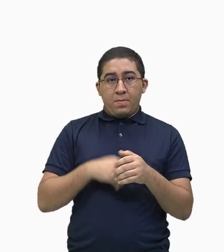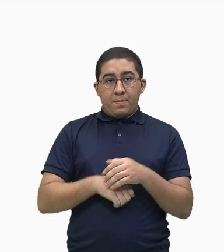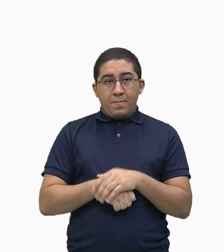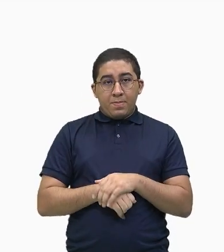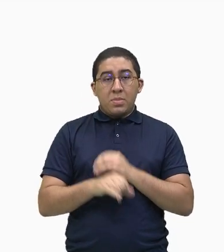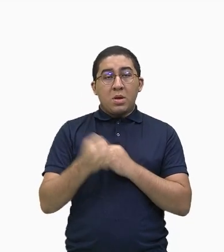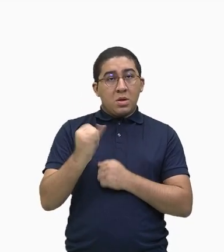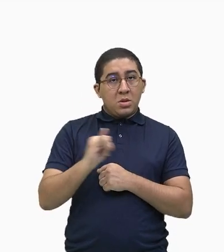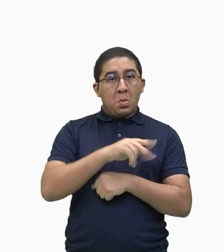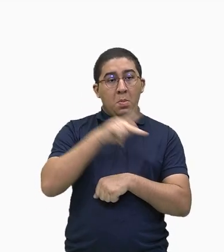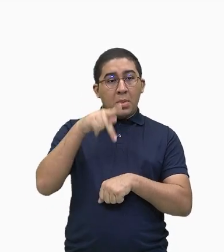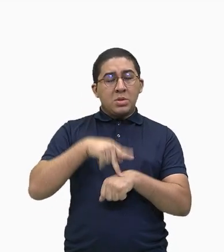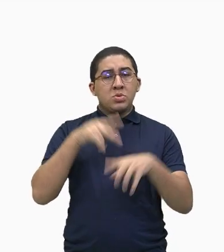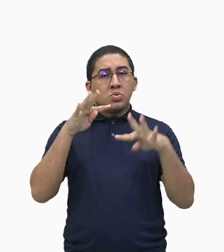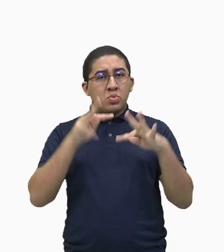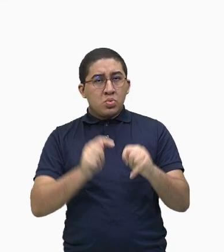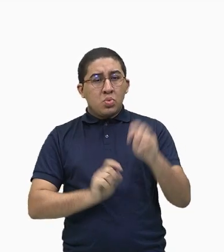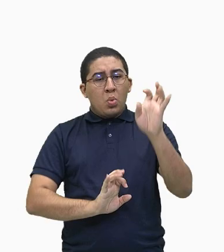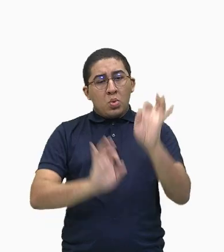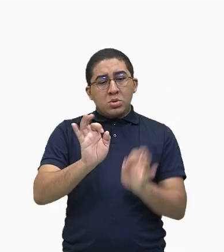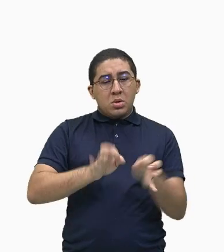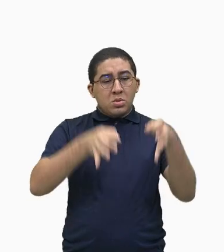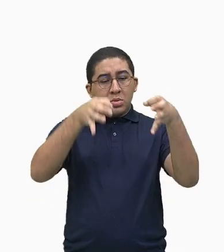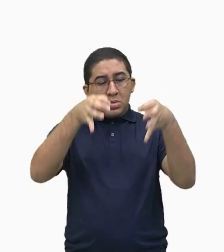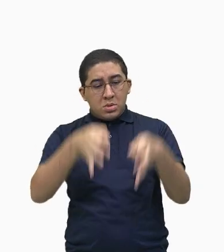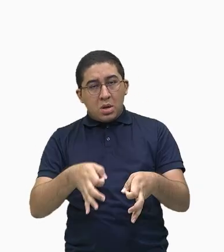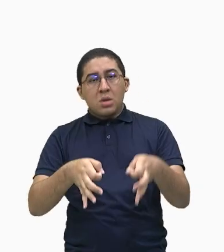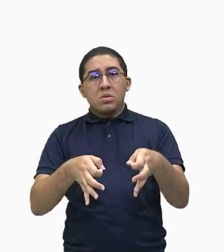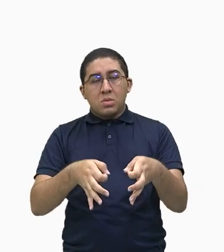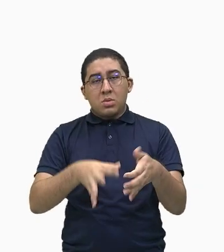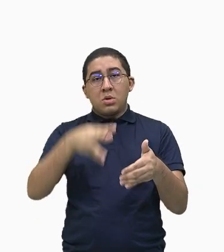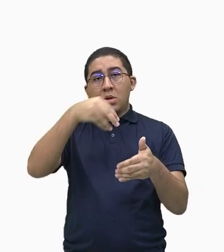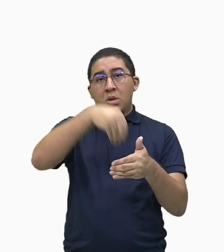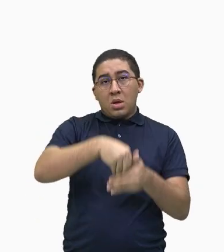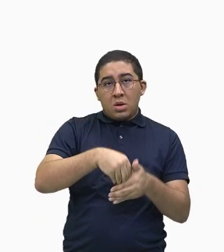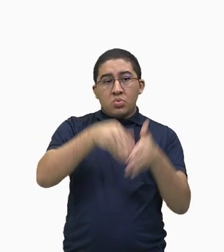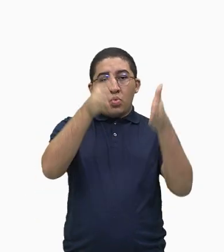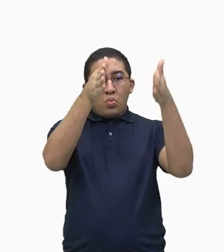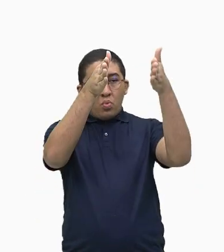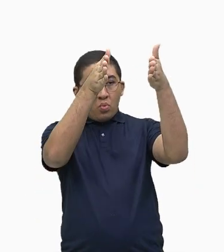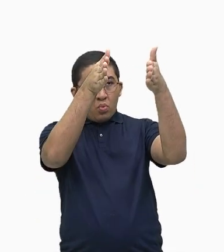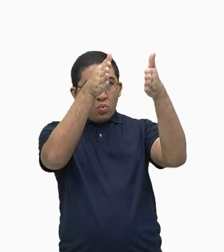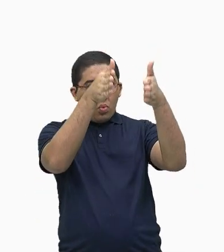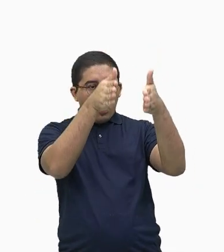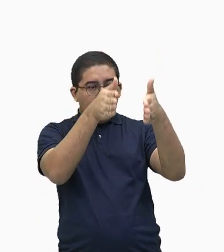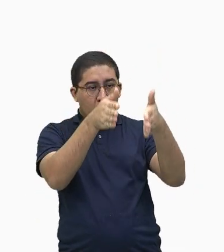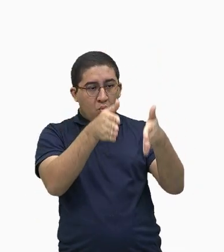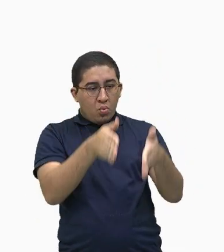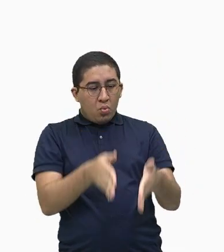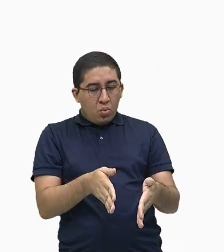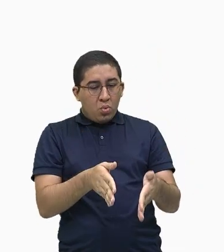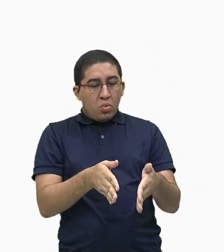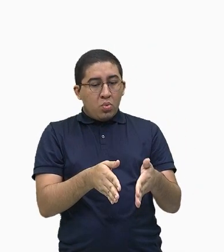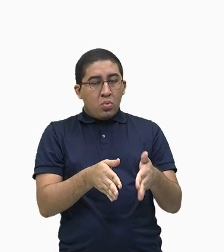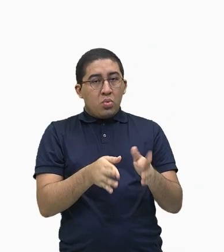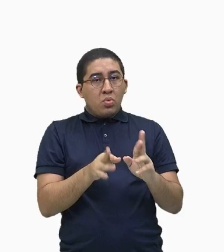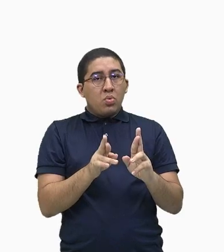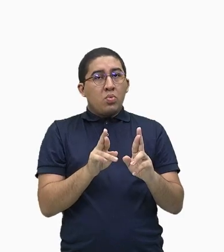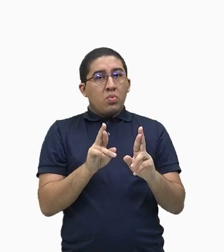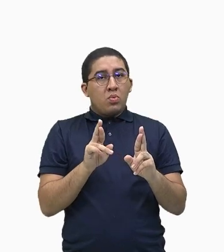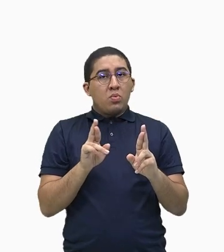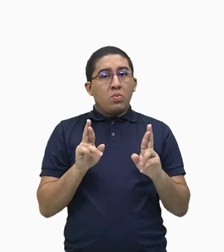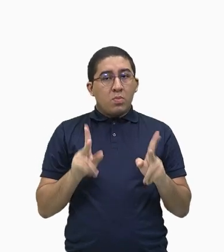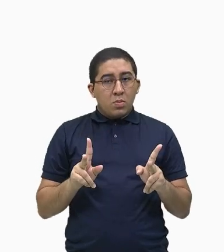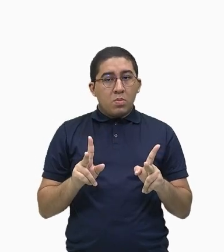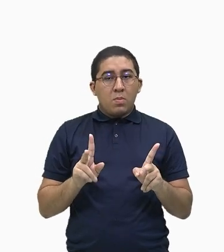eles ficassem certinho dentro de um fuso, né, seria diferente. Mas o